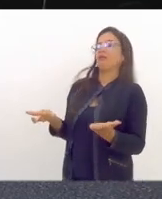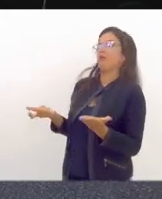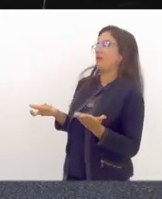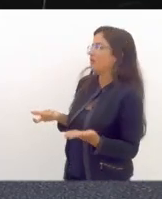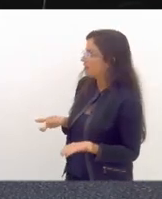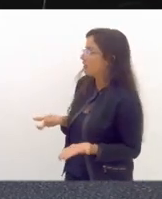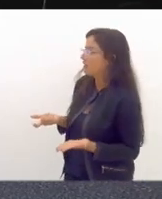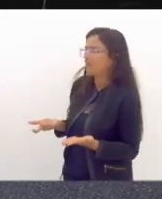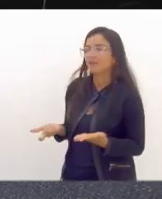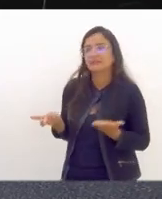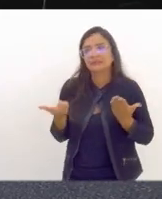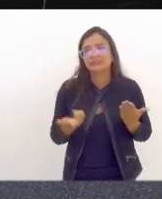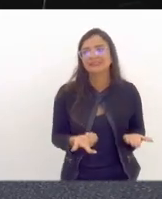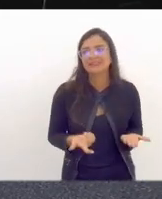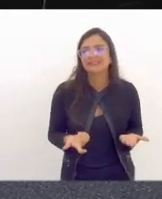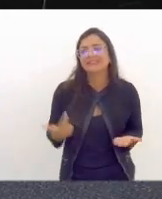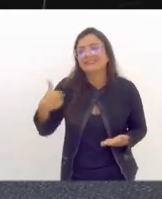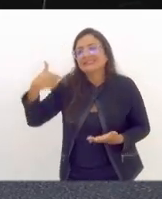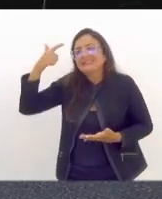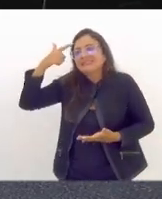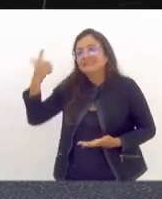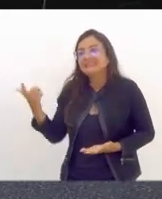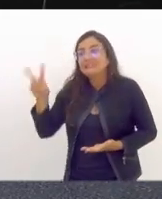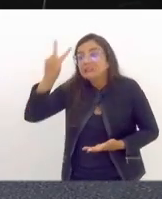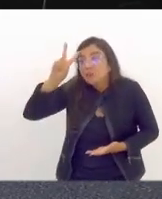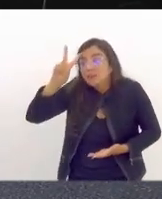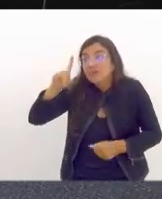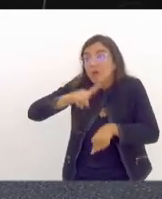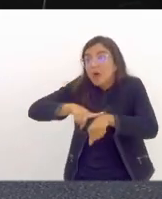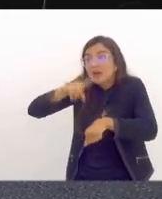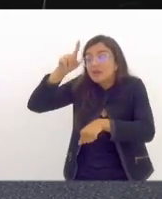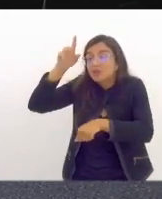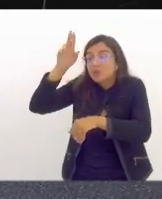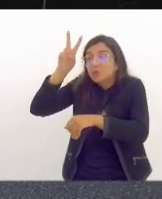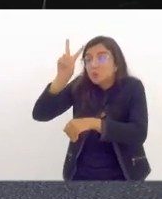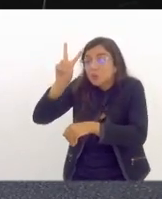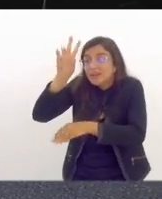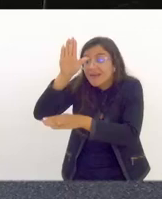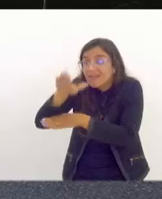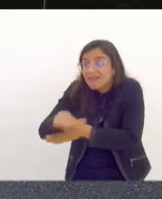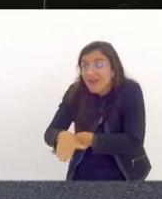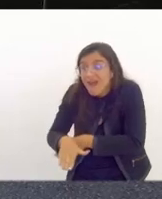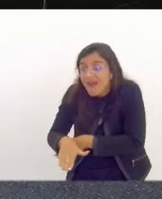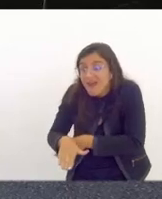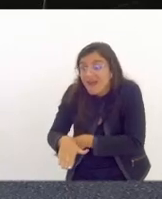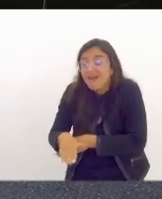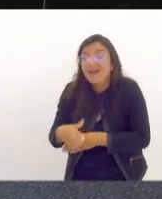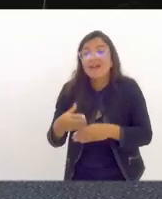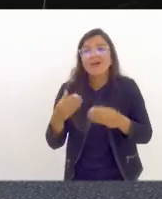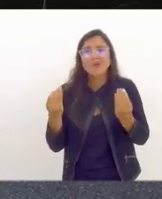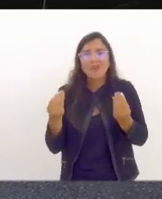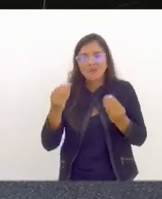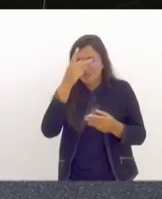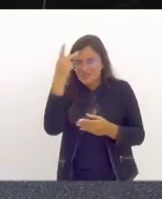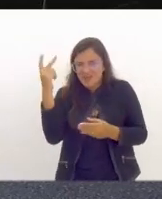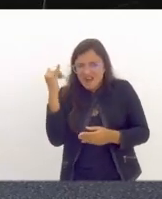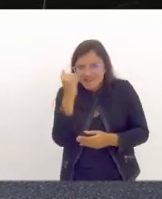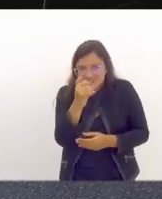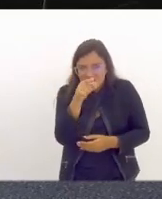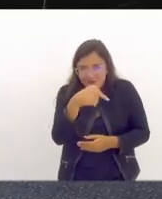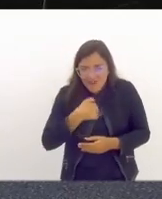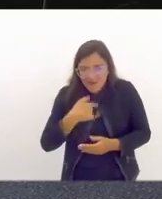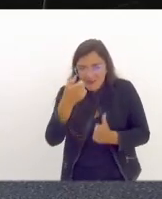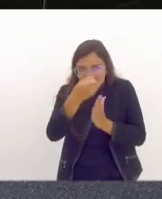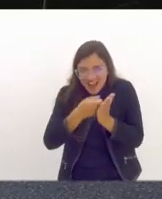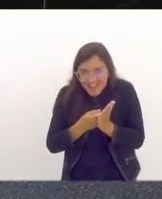para um lado e para o outro numa segunda-feira duas da tarde falei eu sou compositou quem falou ó alguém falou que você completo em